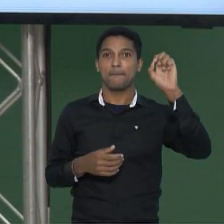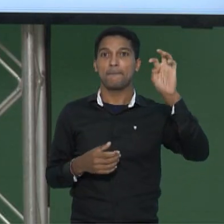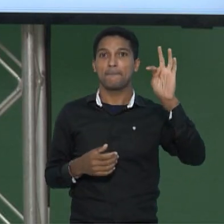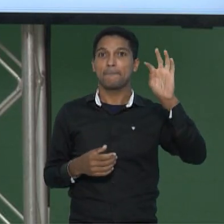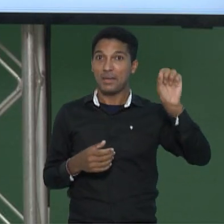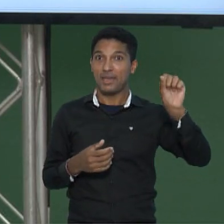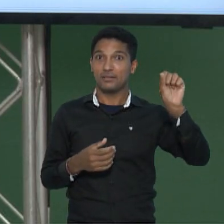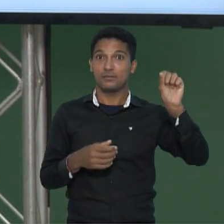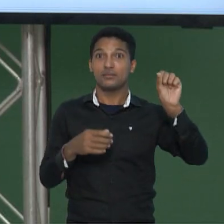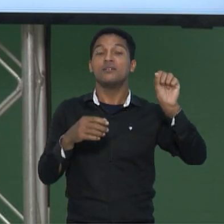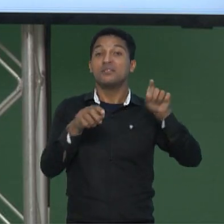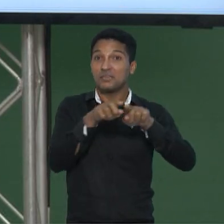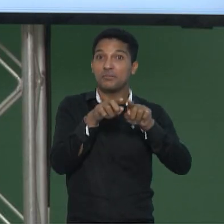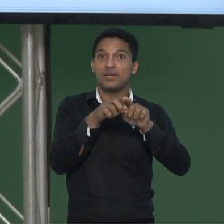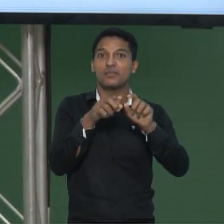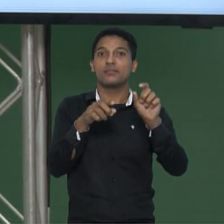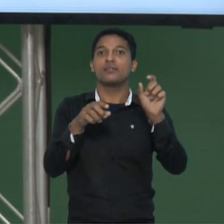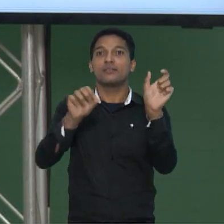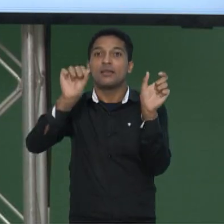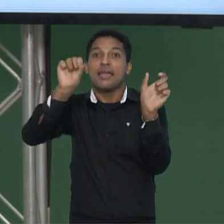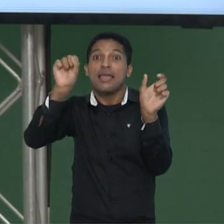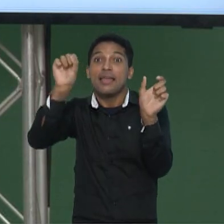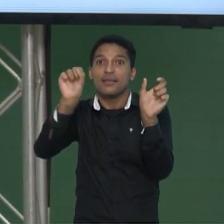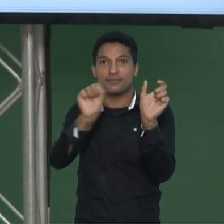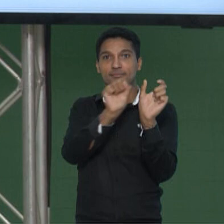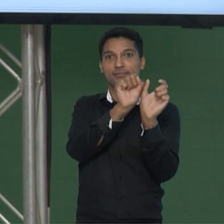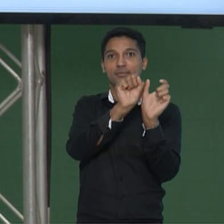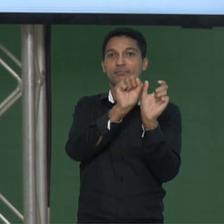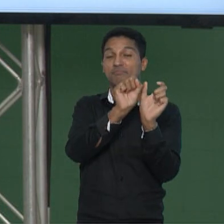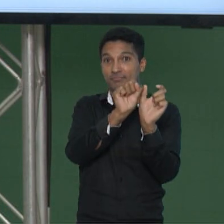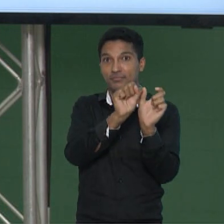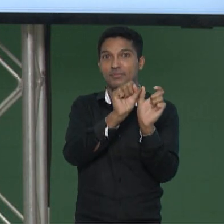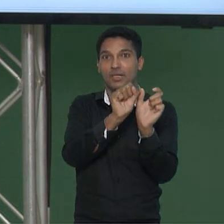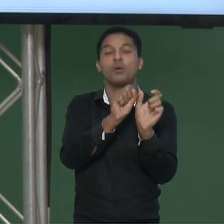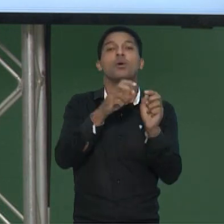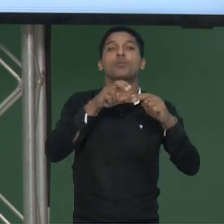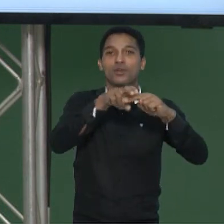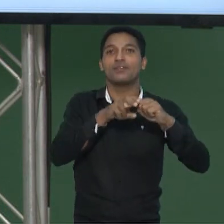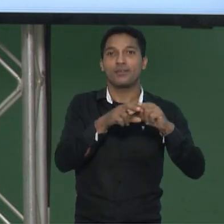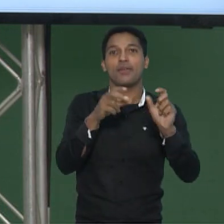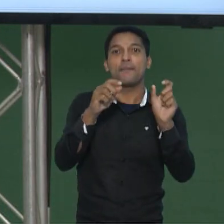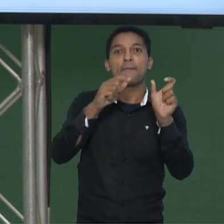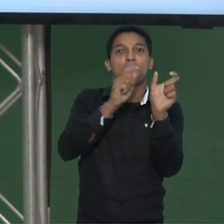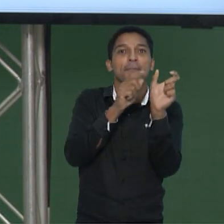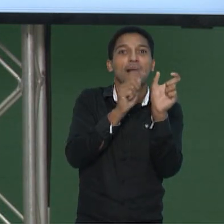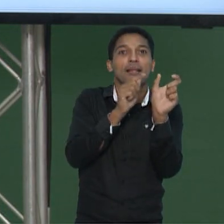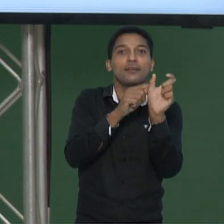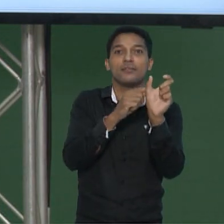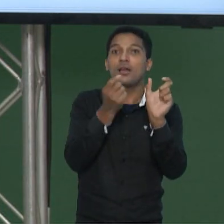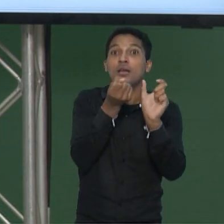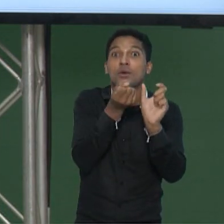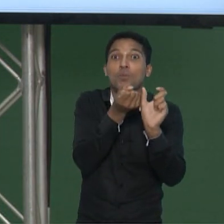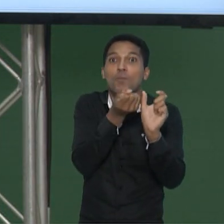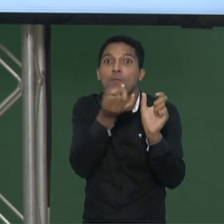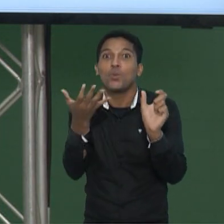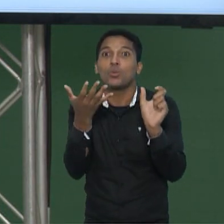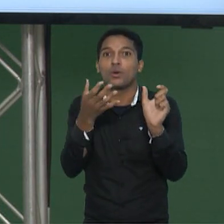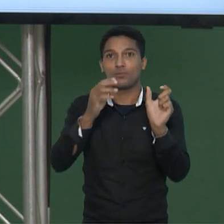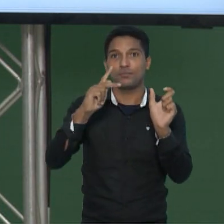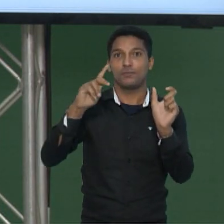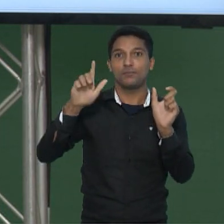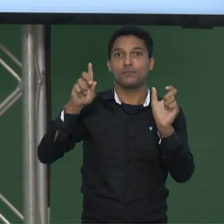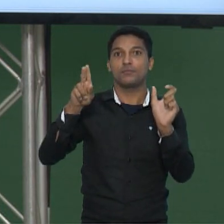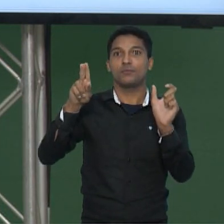com um Szinho no final. E aí eu trabalho com a palavra no plural. Teacher, então se eu escrever